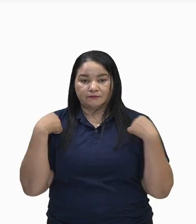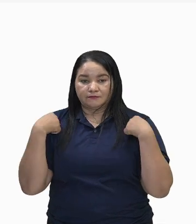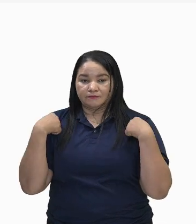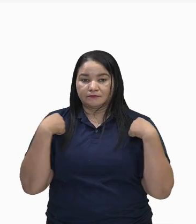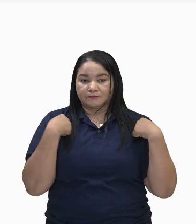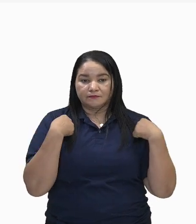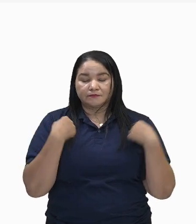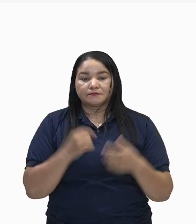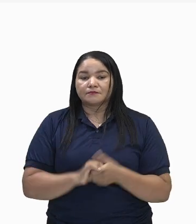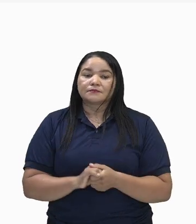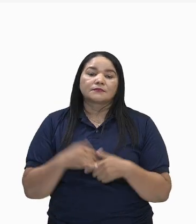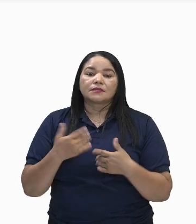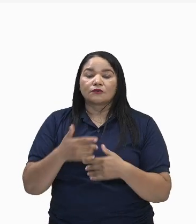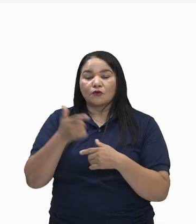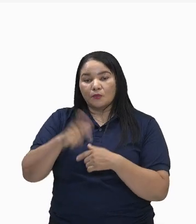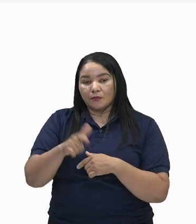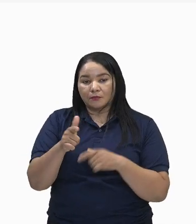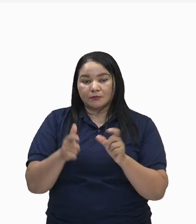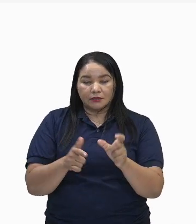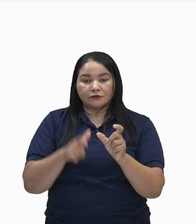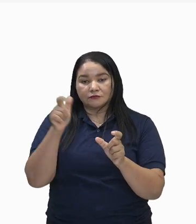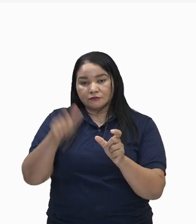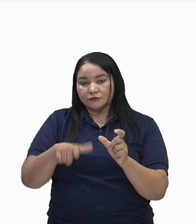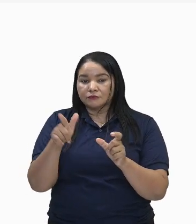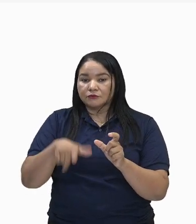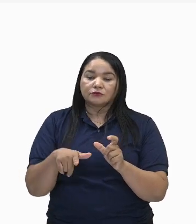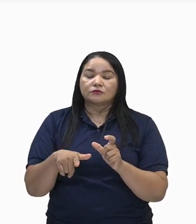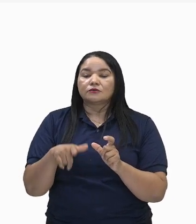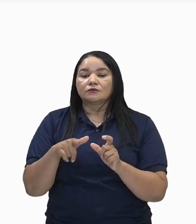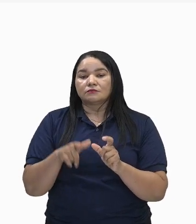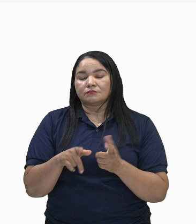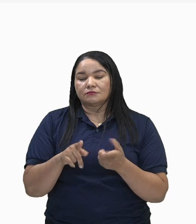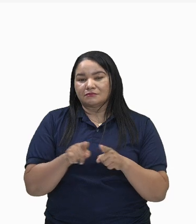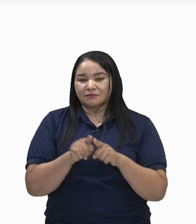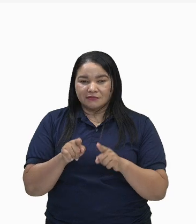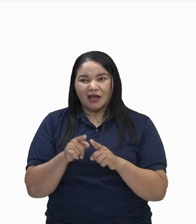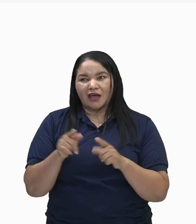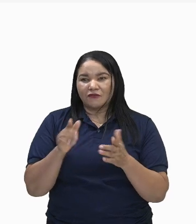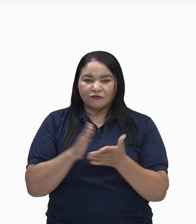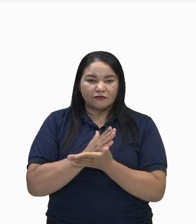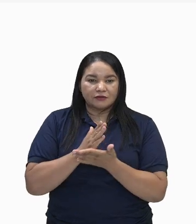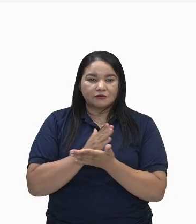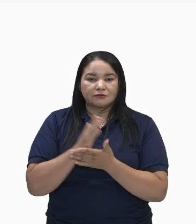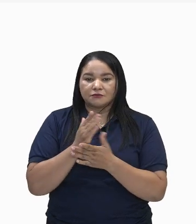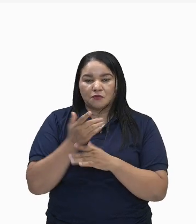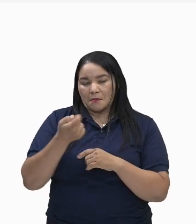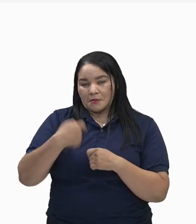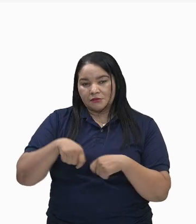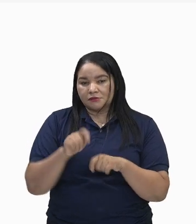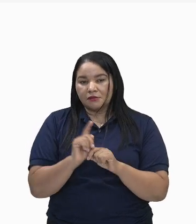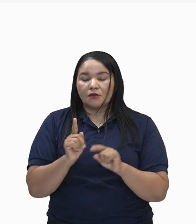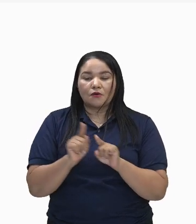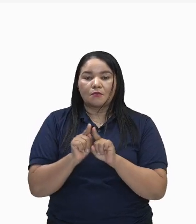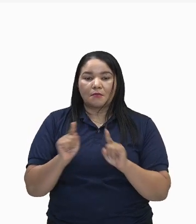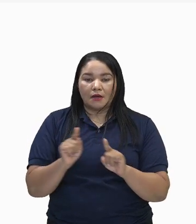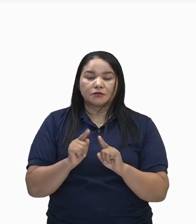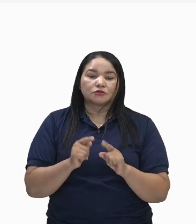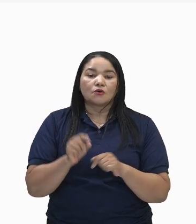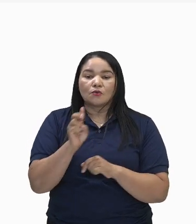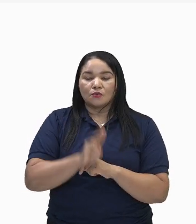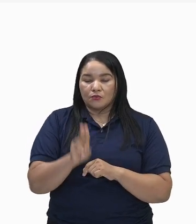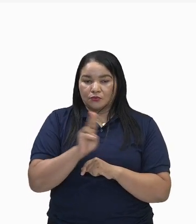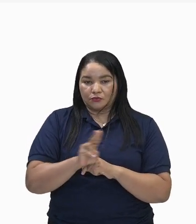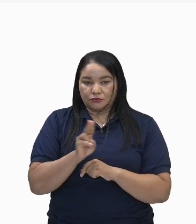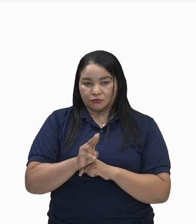palavra esperei foi repetida várias vezes, mesmo sem precisar estar ali. E o uso constante reforça